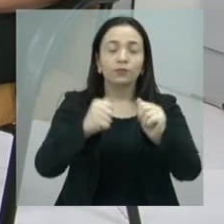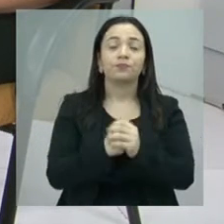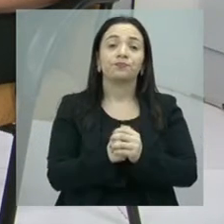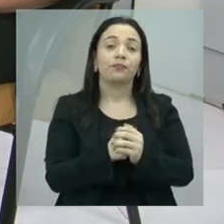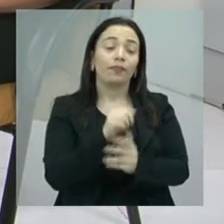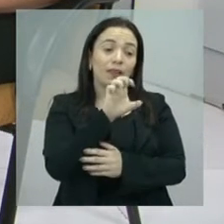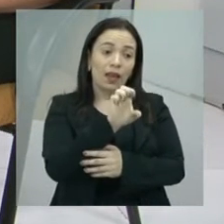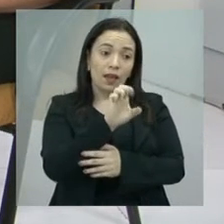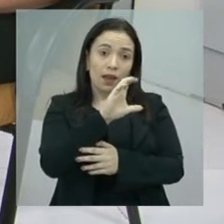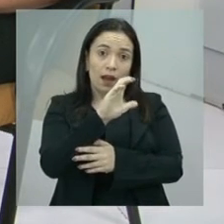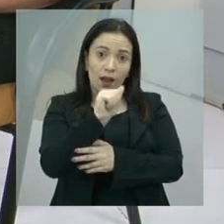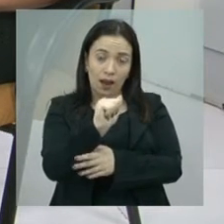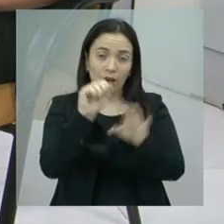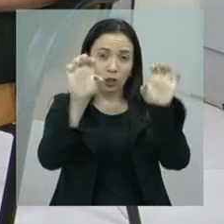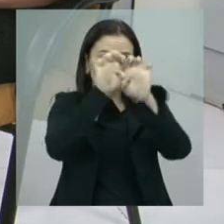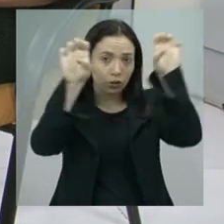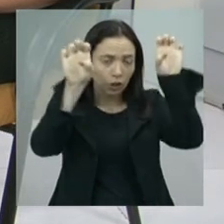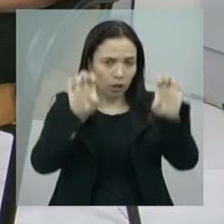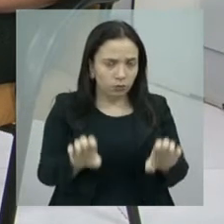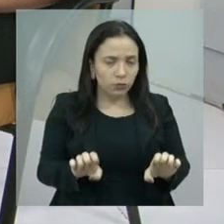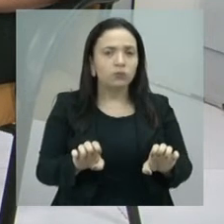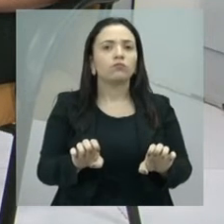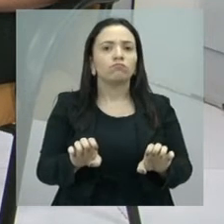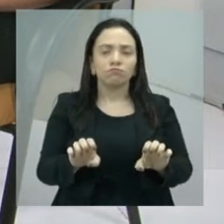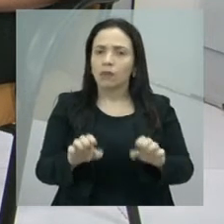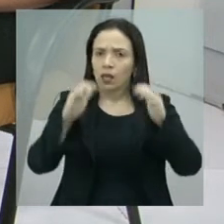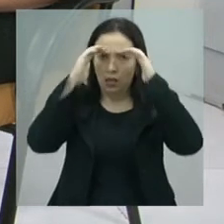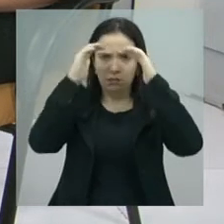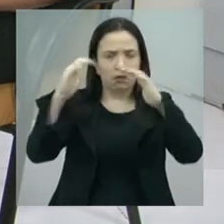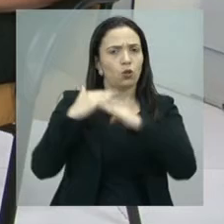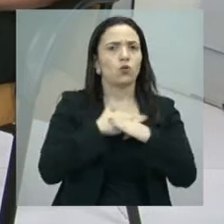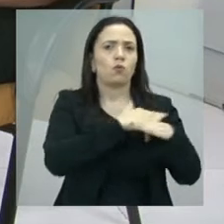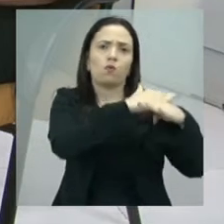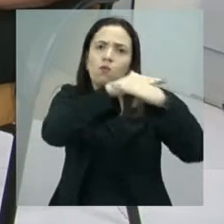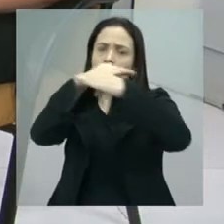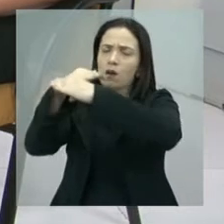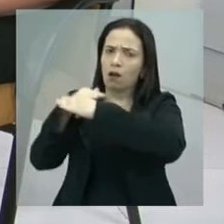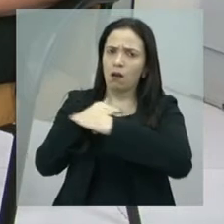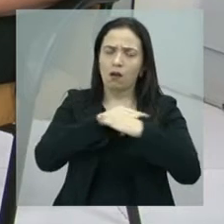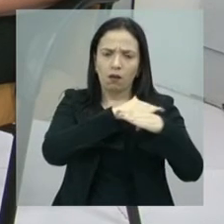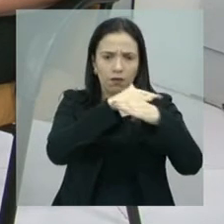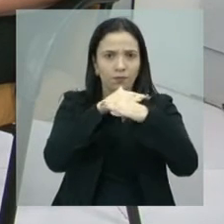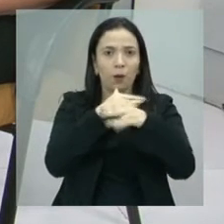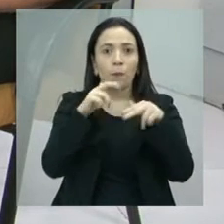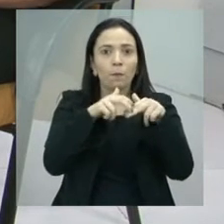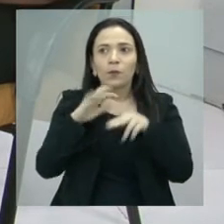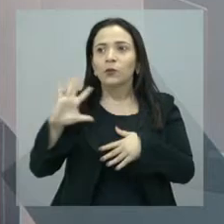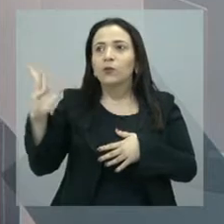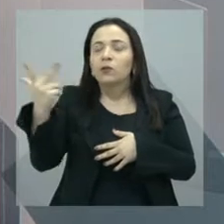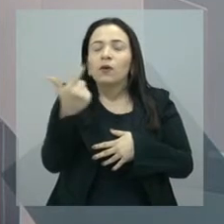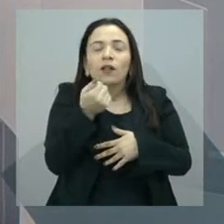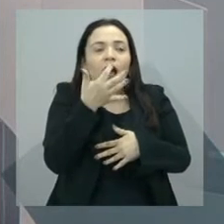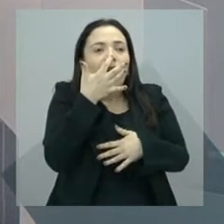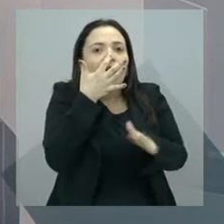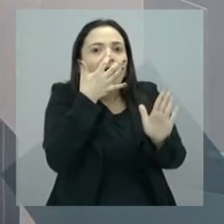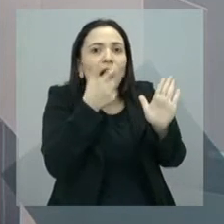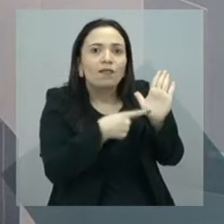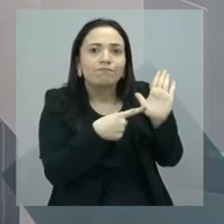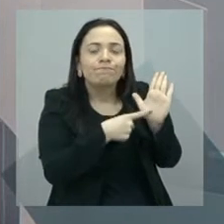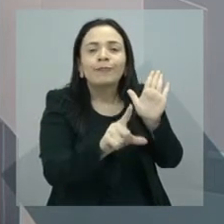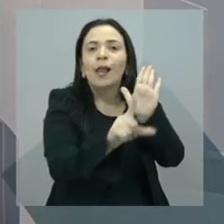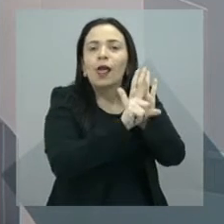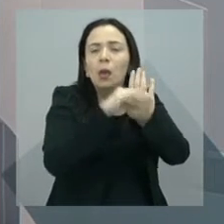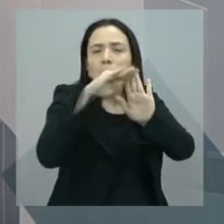ECA é uma legislação extremamente democrática, Por isso que ela é tão apaixonante, O ECA ele não